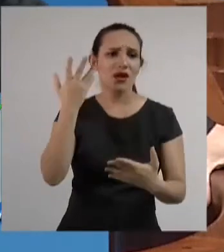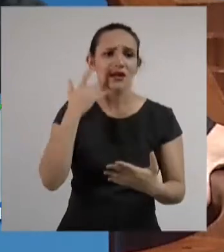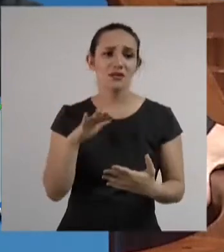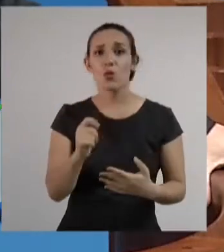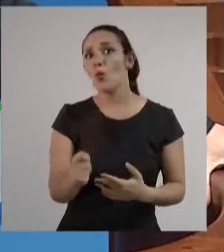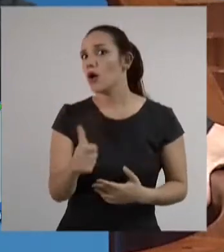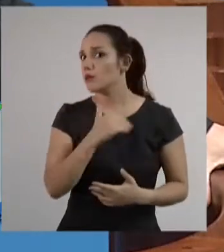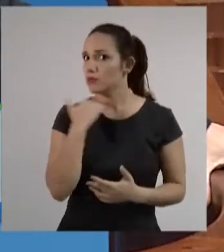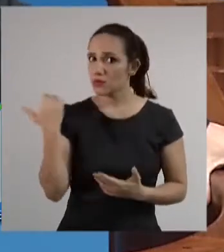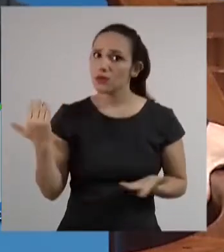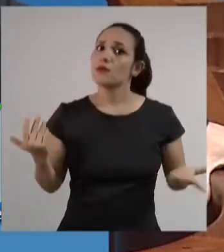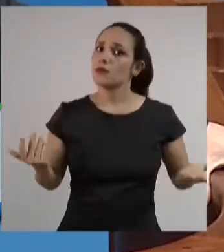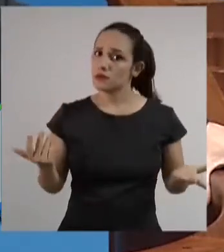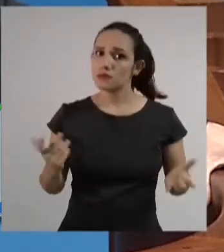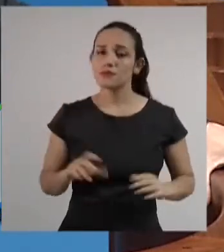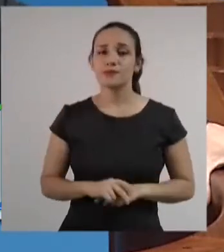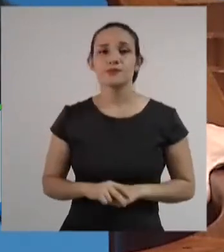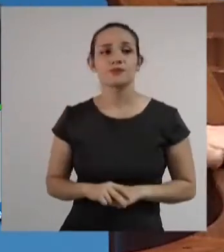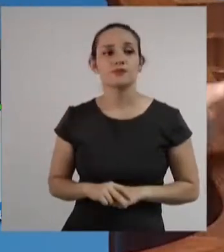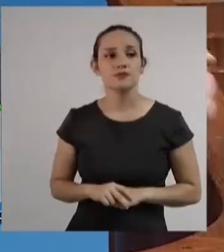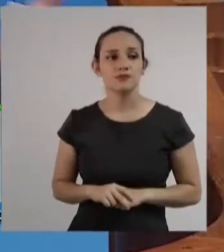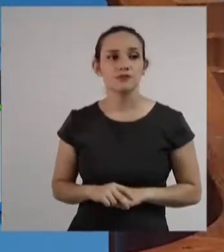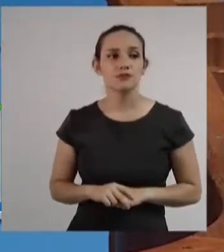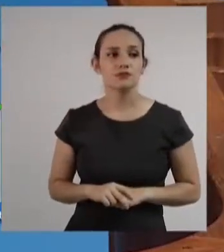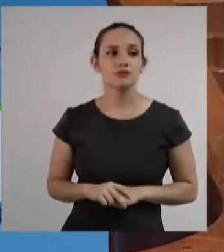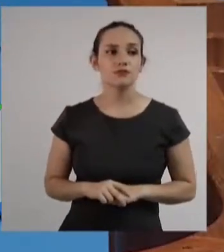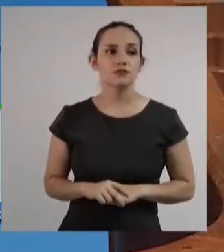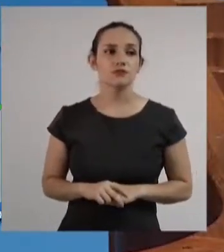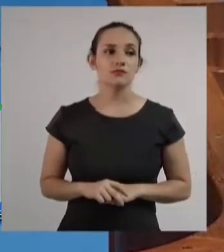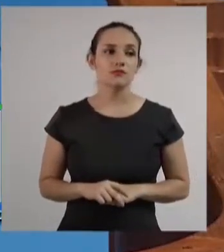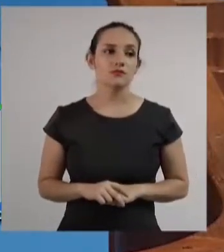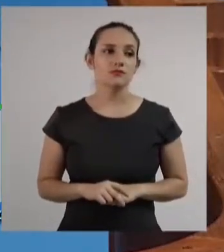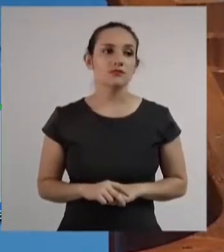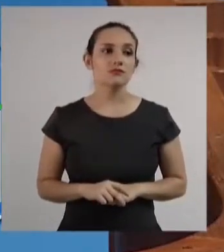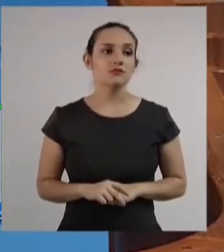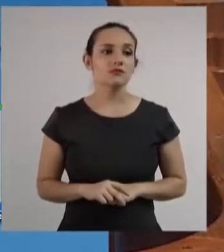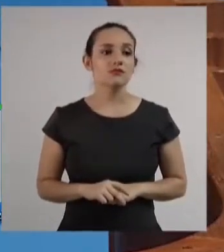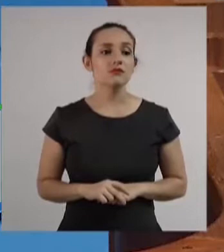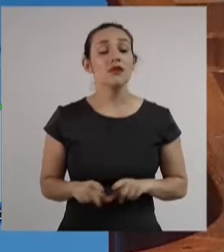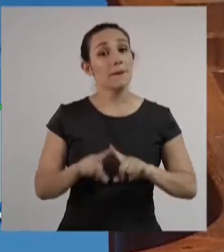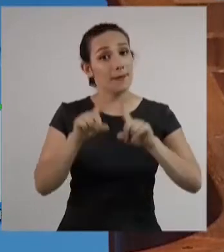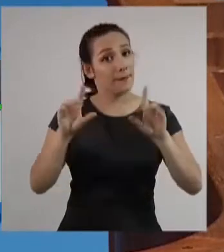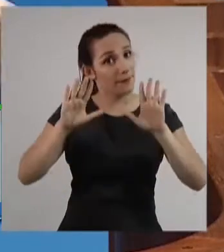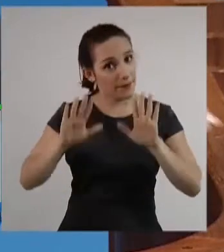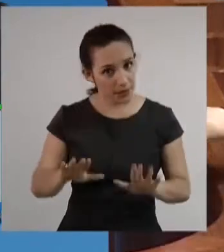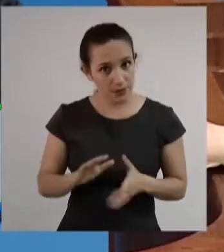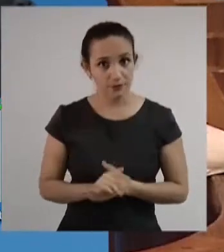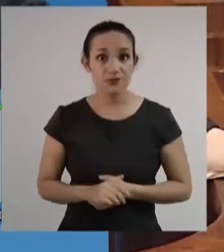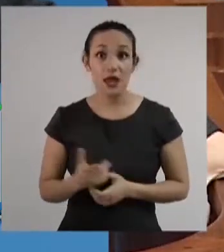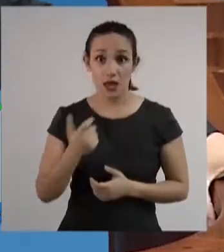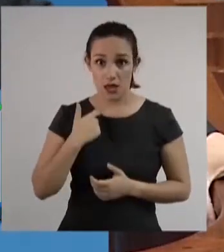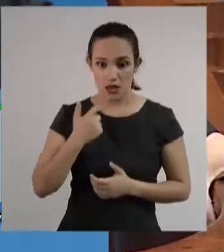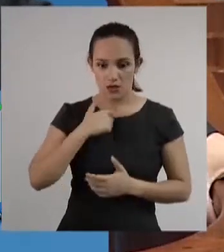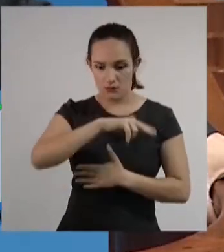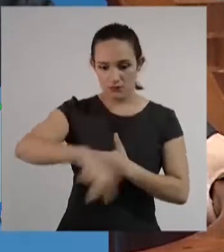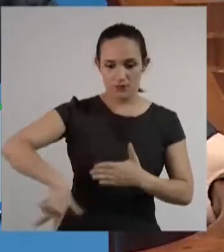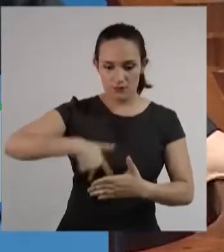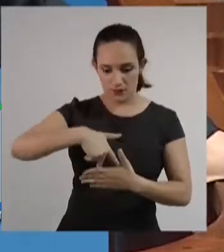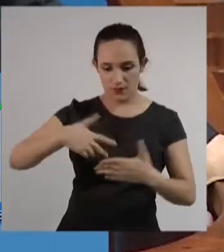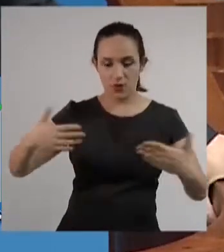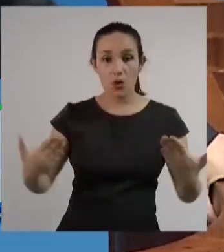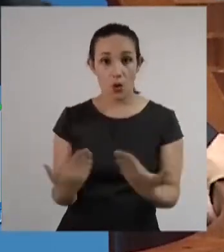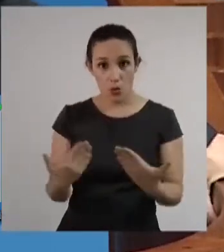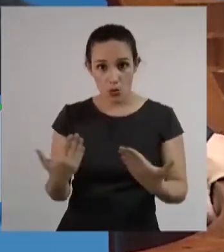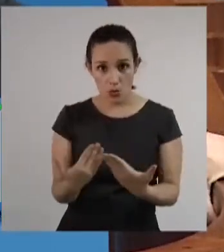não vieram a óbito. Mas o que me traz à tribuna na manhã de